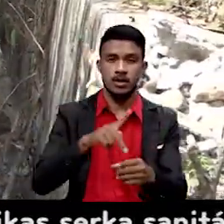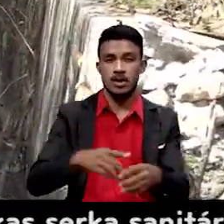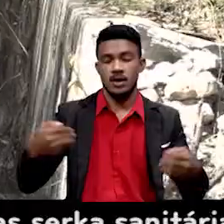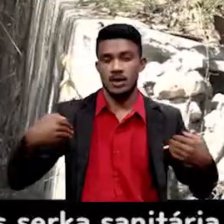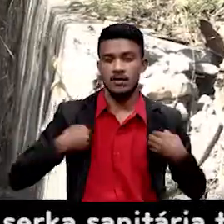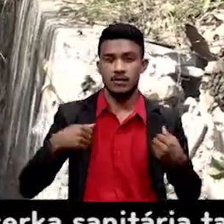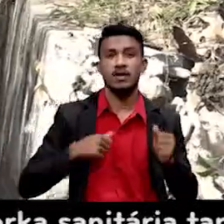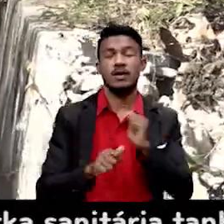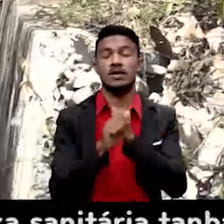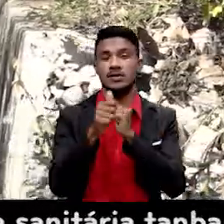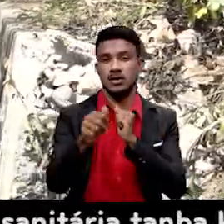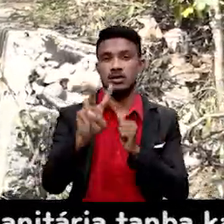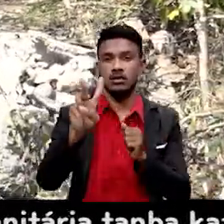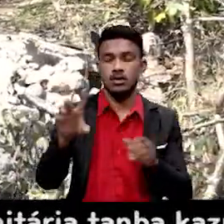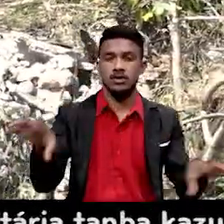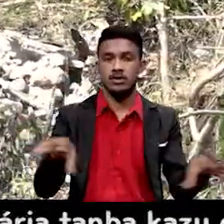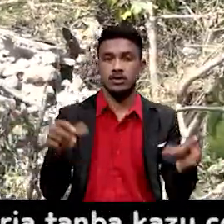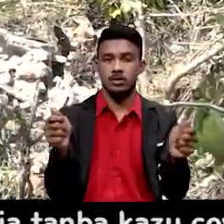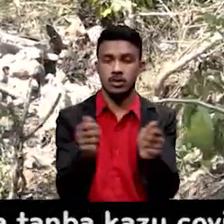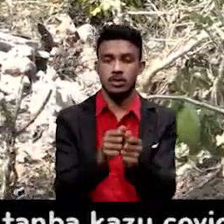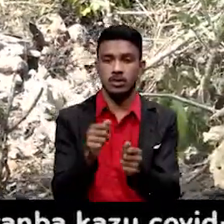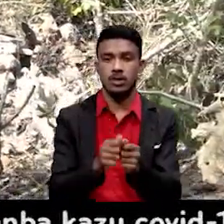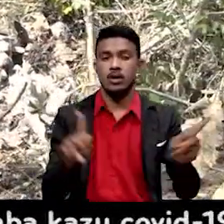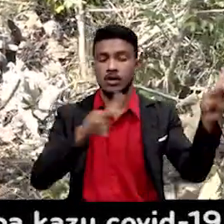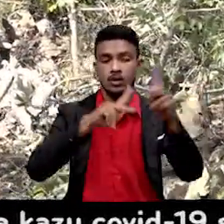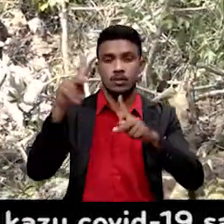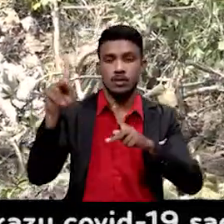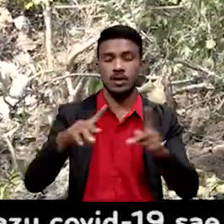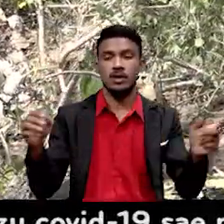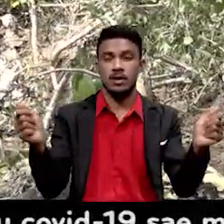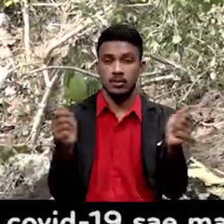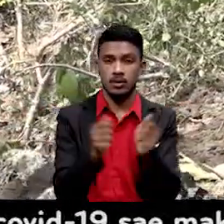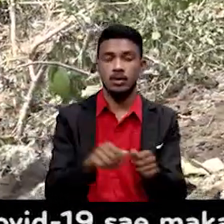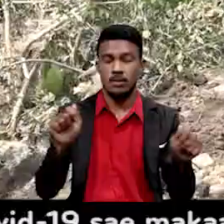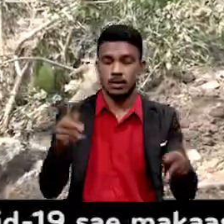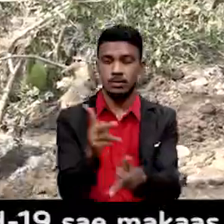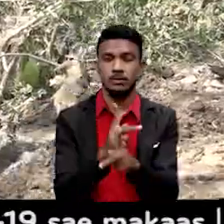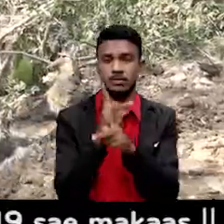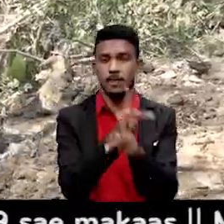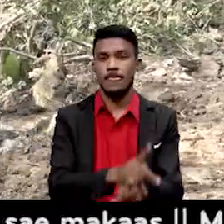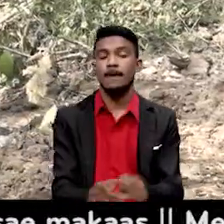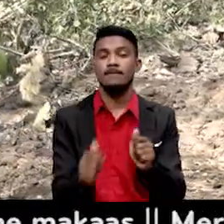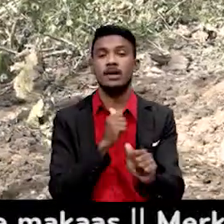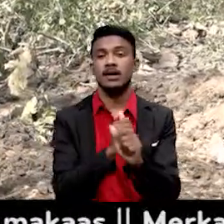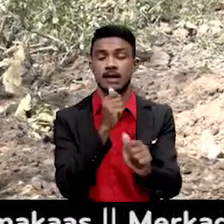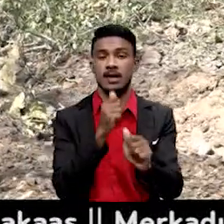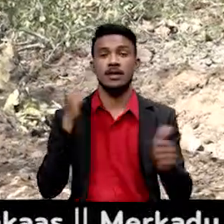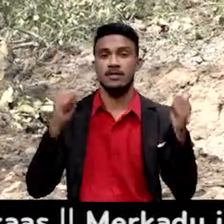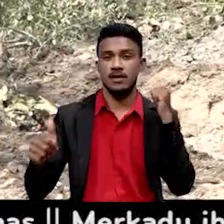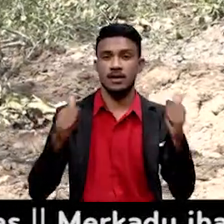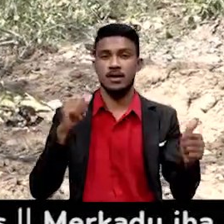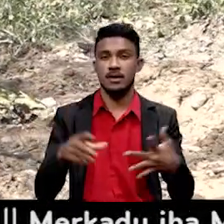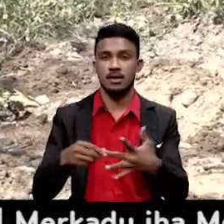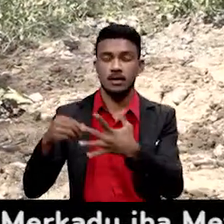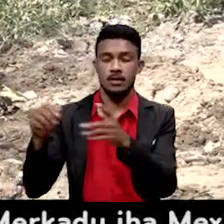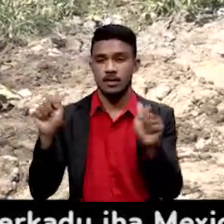rua, imediatamente serviço a mútuo com a companhia Timor Resource, ato assegura o ação principal sira, rode controla